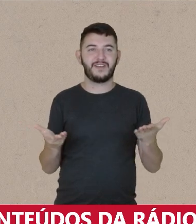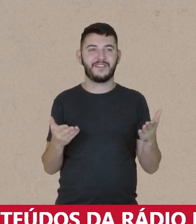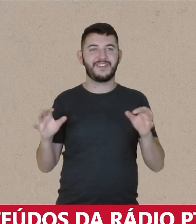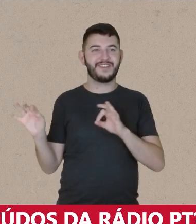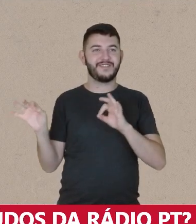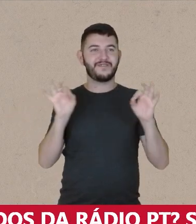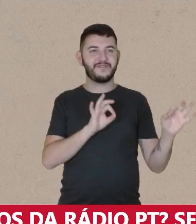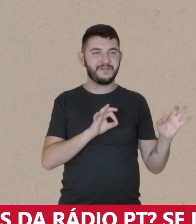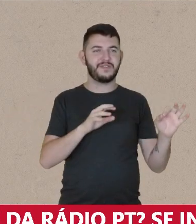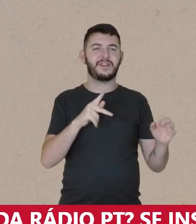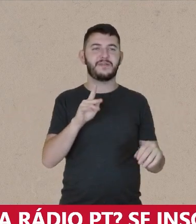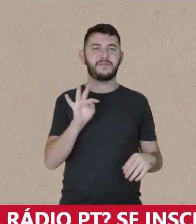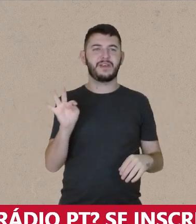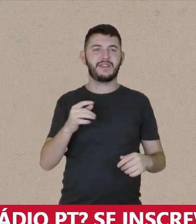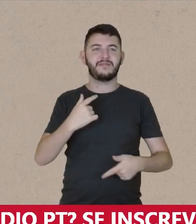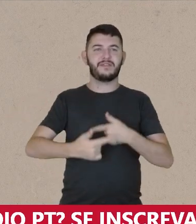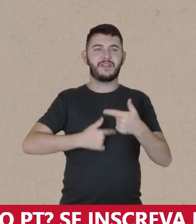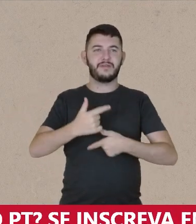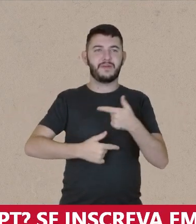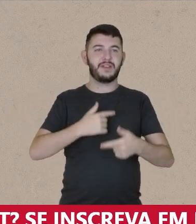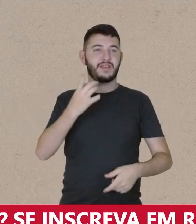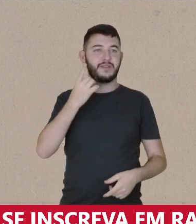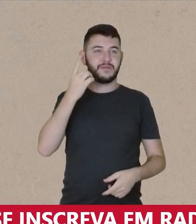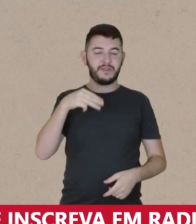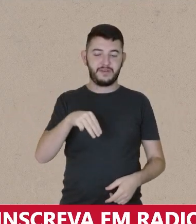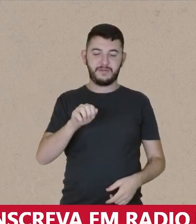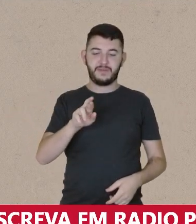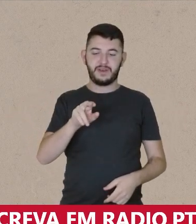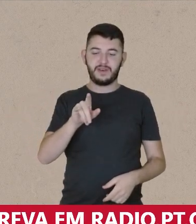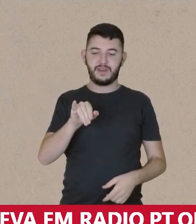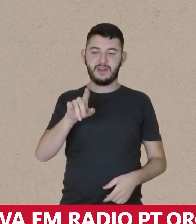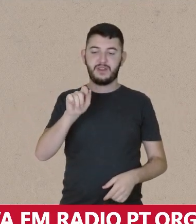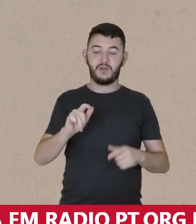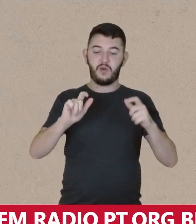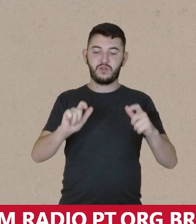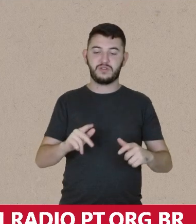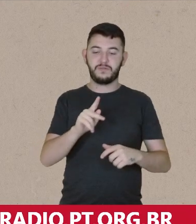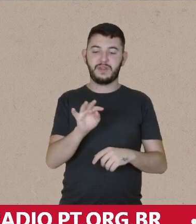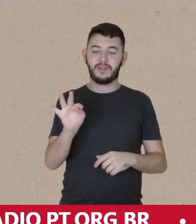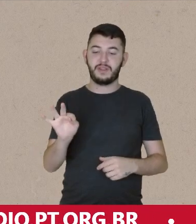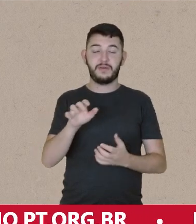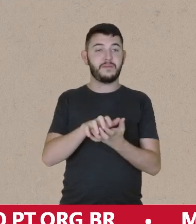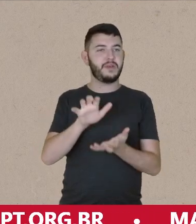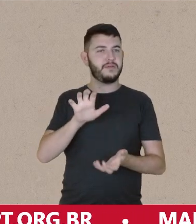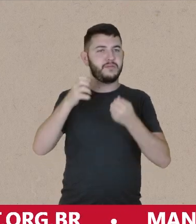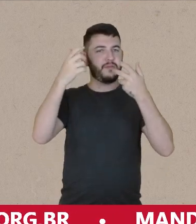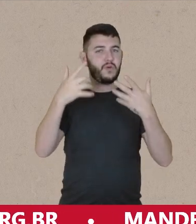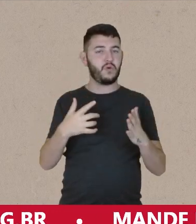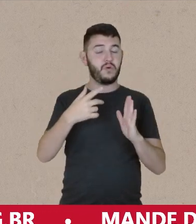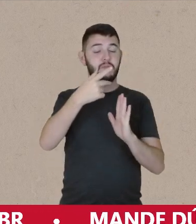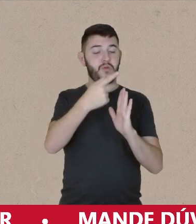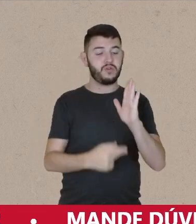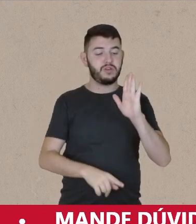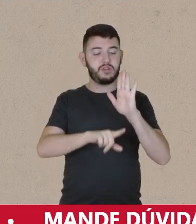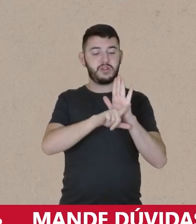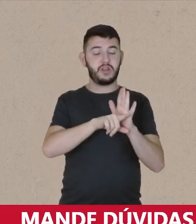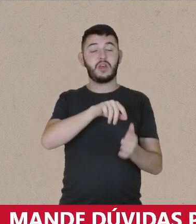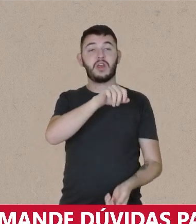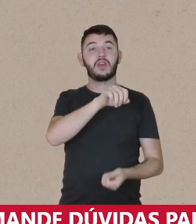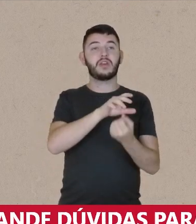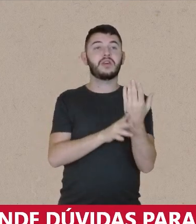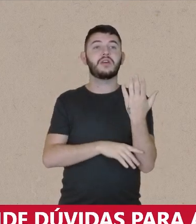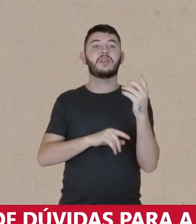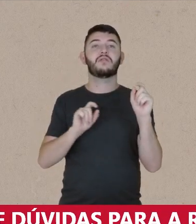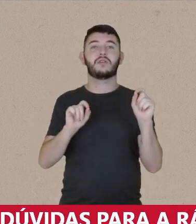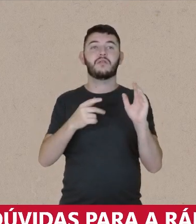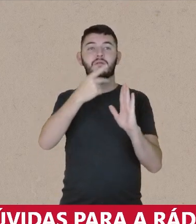petista de legislar da deputada federal Marília Reis, do PT de Pernambuco. Ela falou sobre o projeto de lei de sua autoria que cria